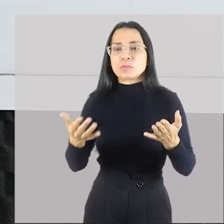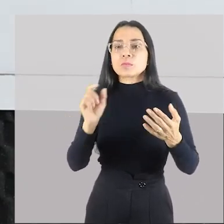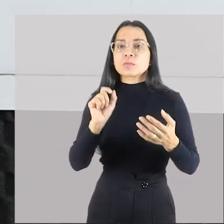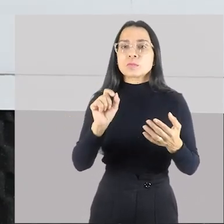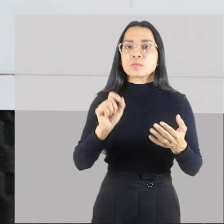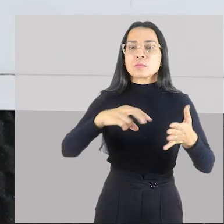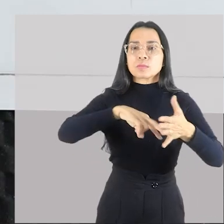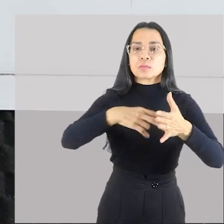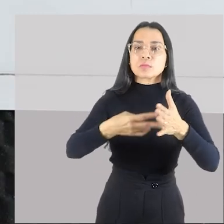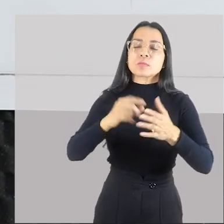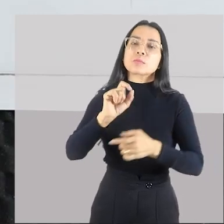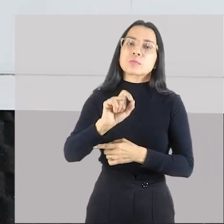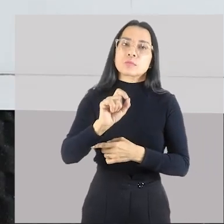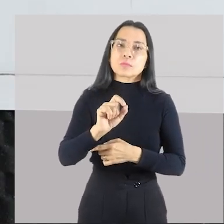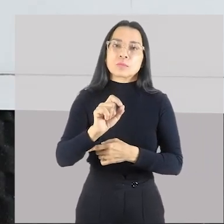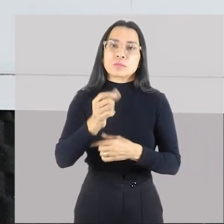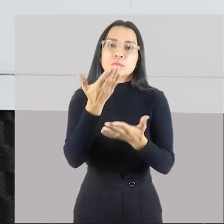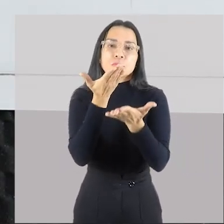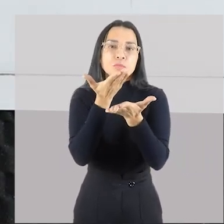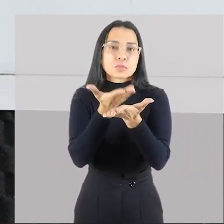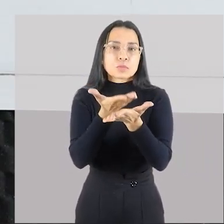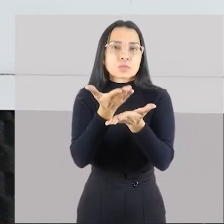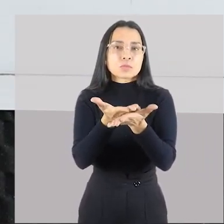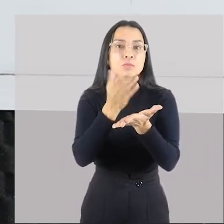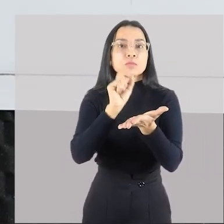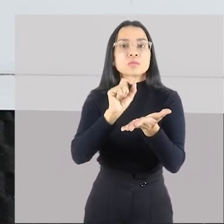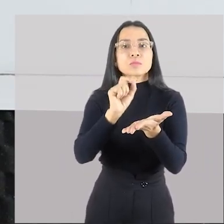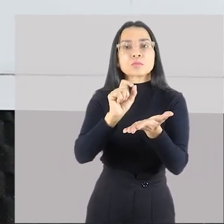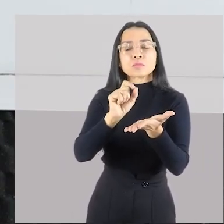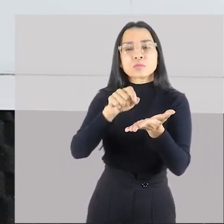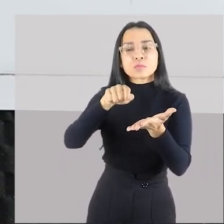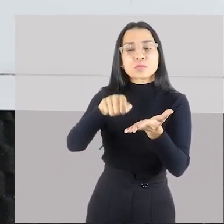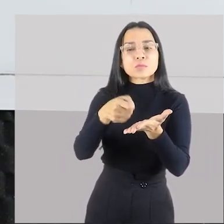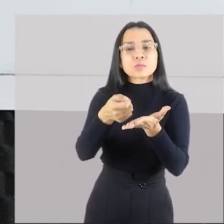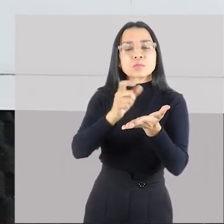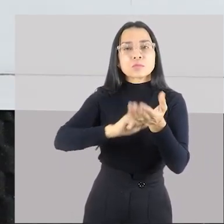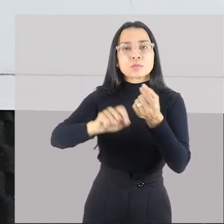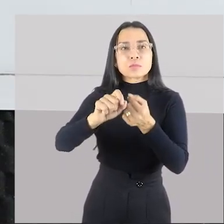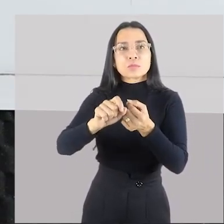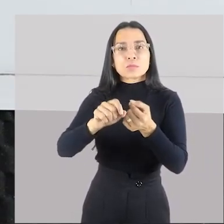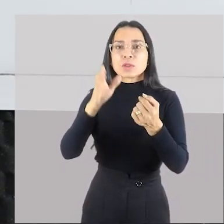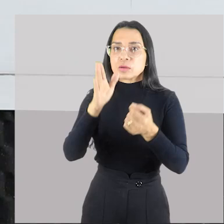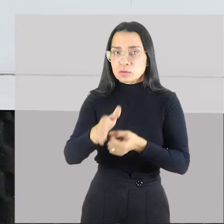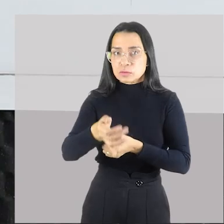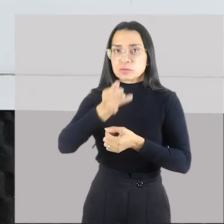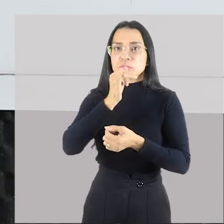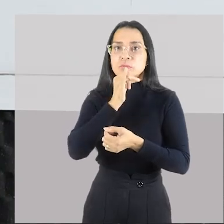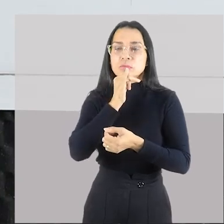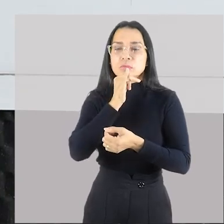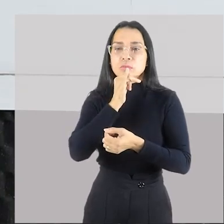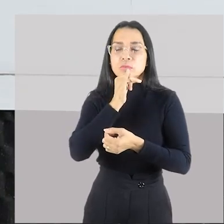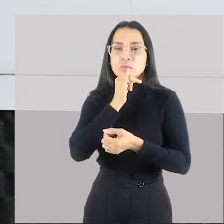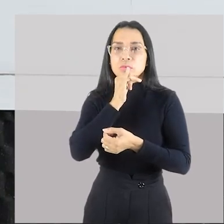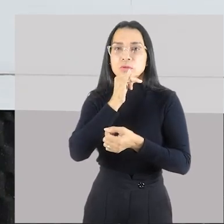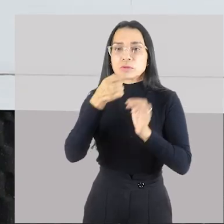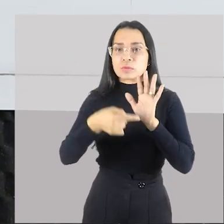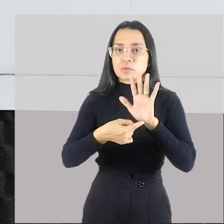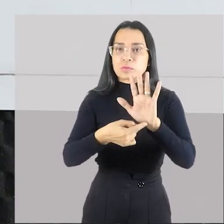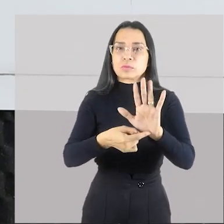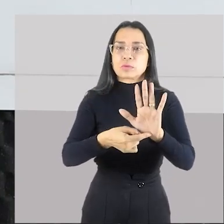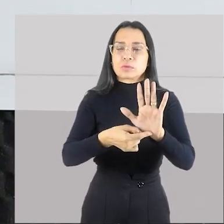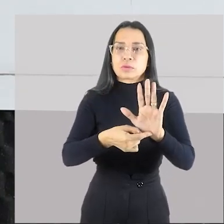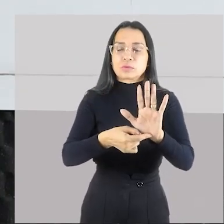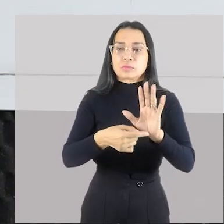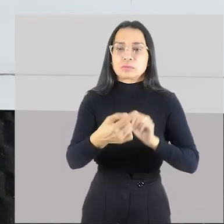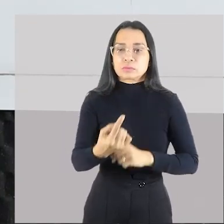isso aqui, turma, que significa estudar o sinal. Já vou fazer um exemplo numérico. Tá? Escrevi aqui na forma geral.